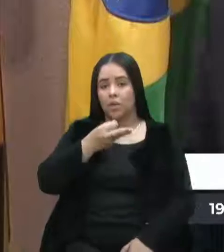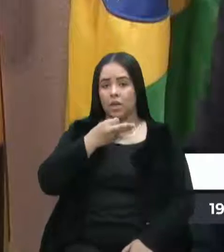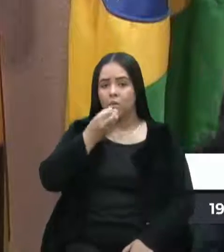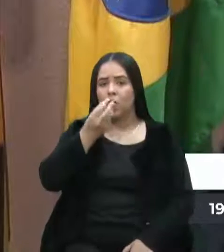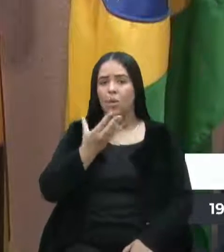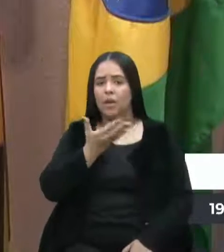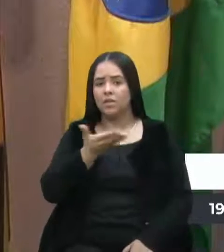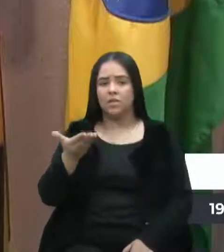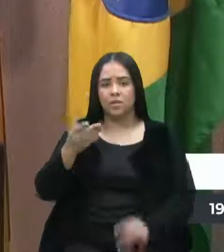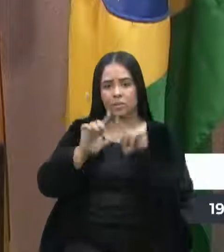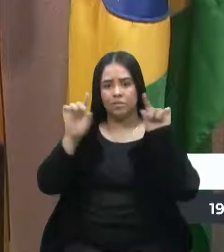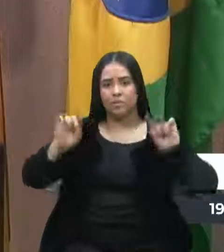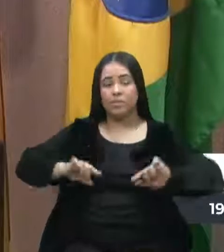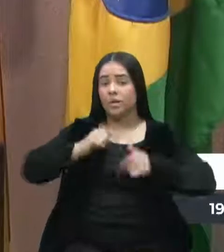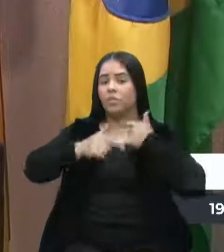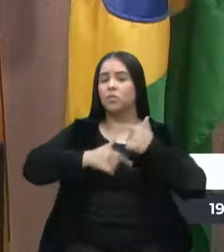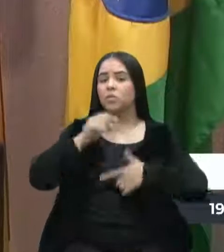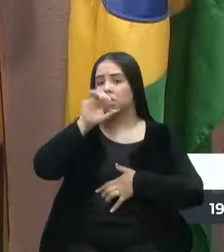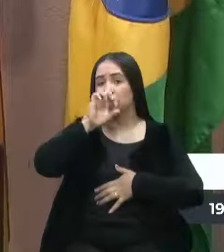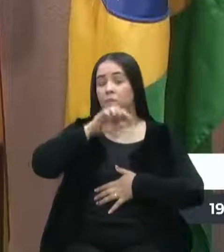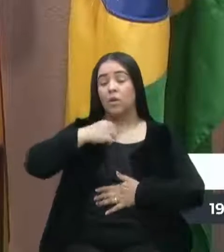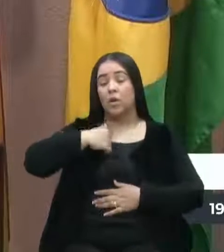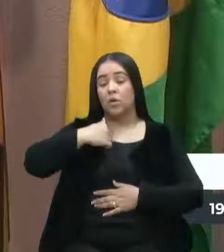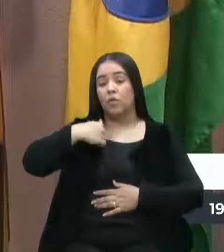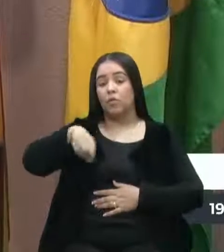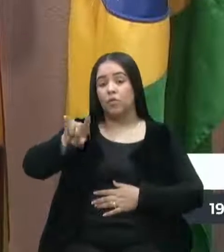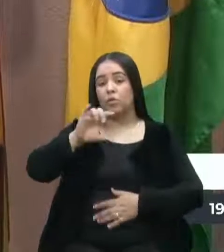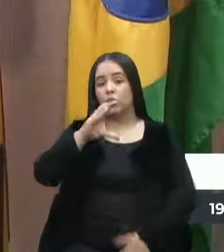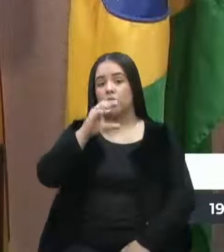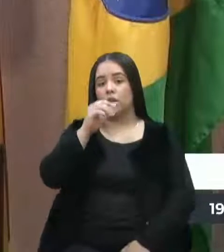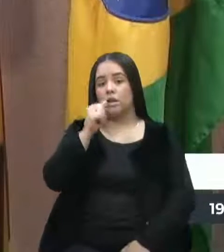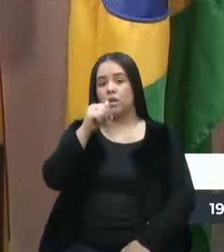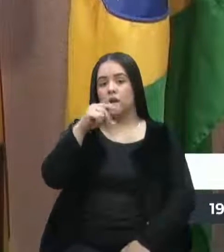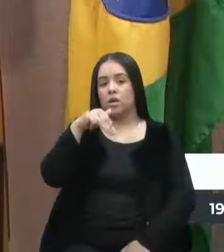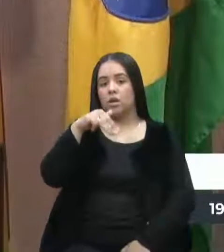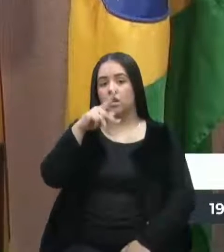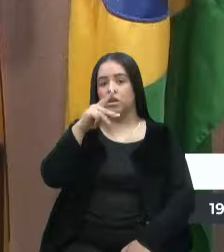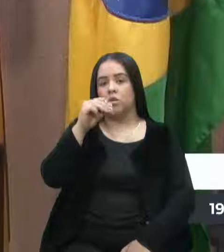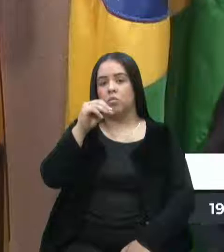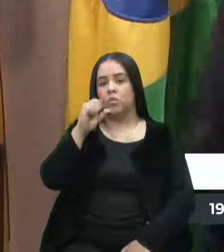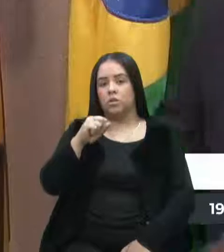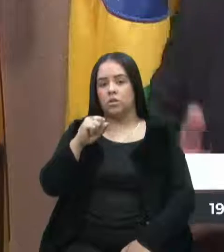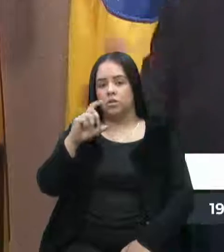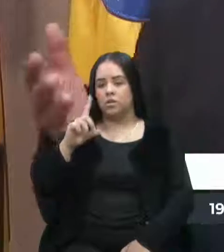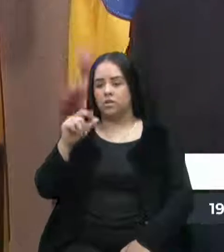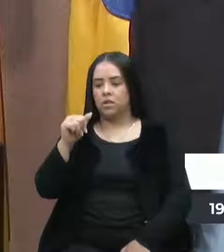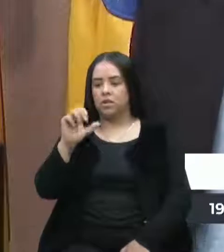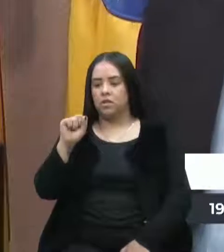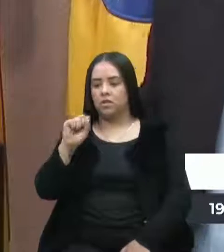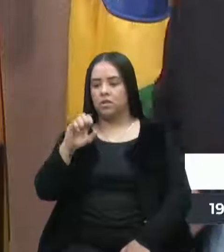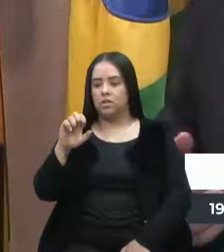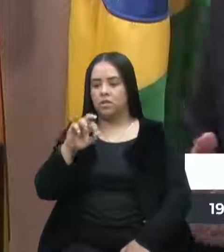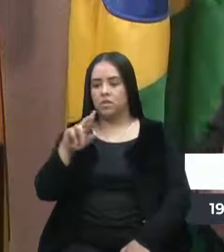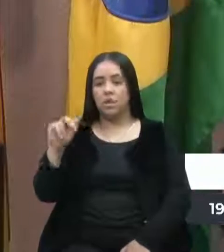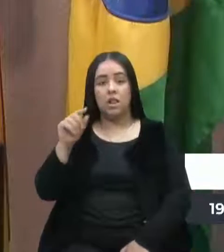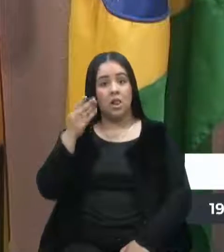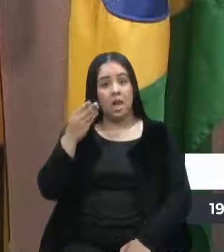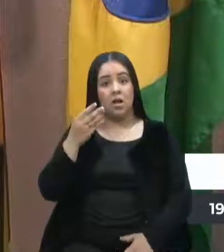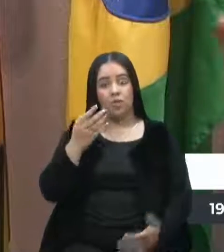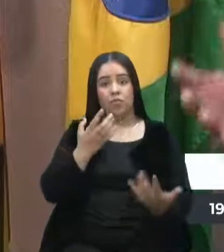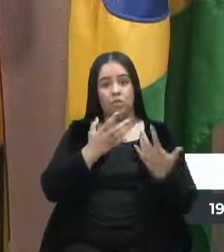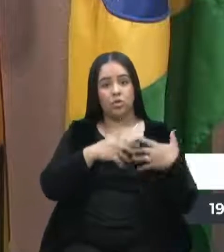que no sábado trabalharam eu fui lá no campo da Serra e é esta a minha fala de hoje e lá estava funcionando a